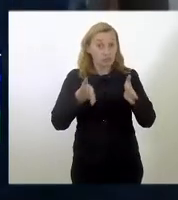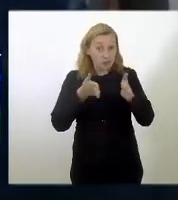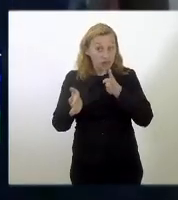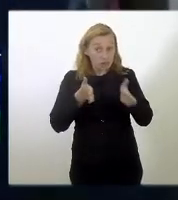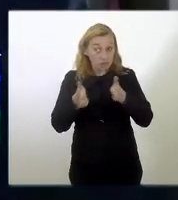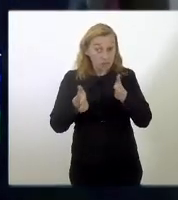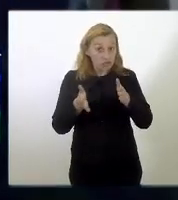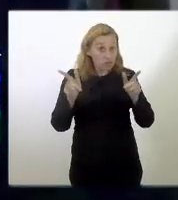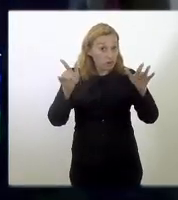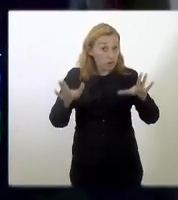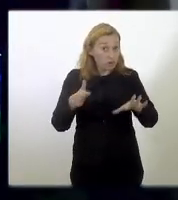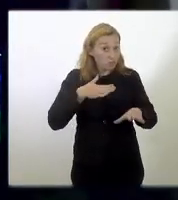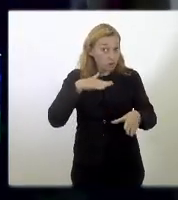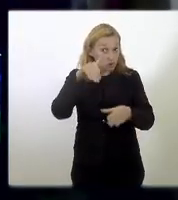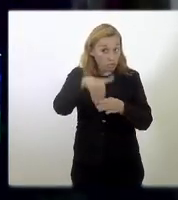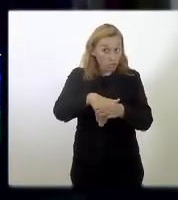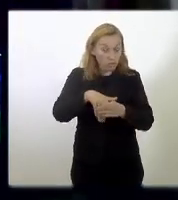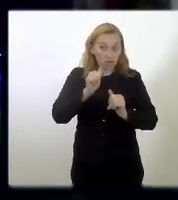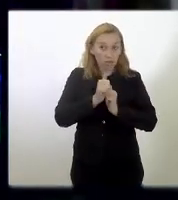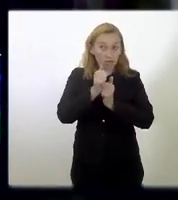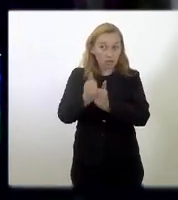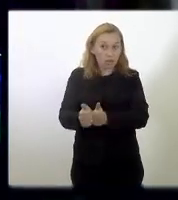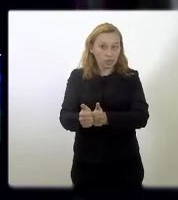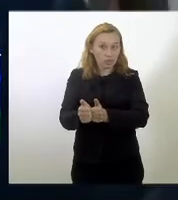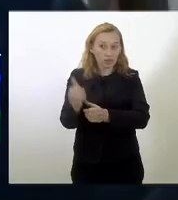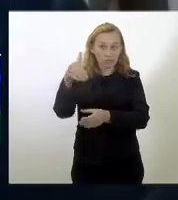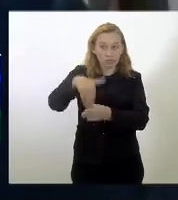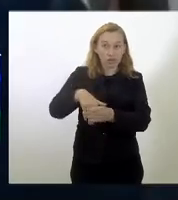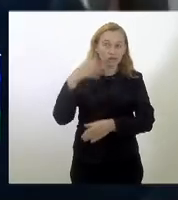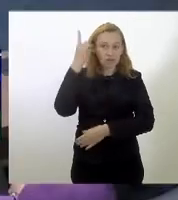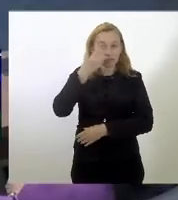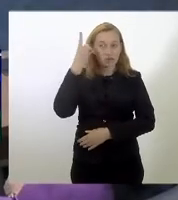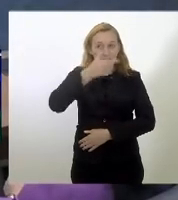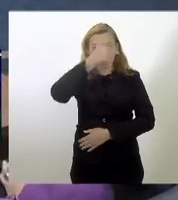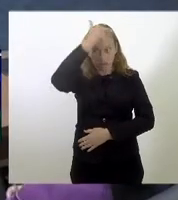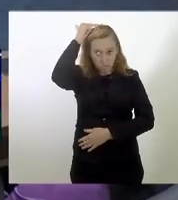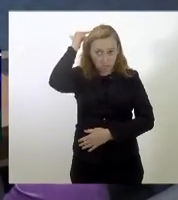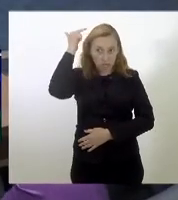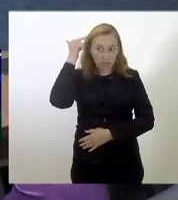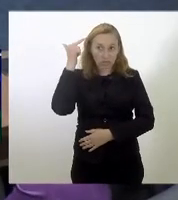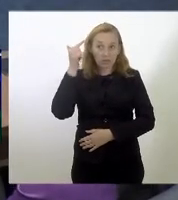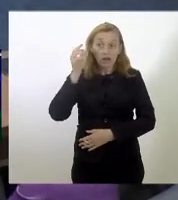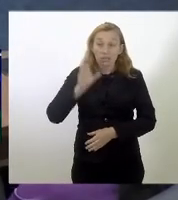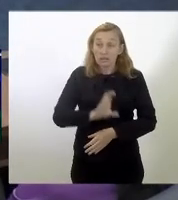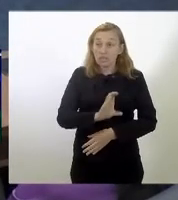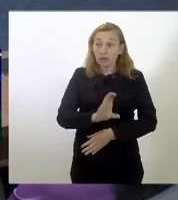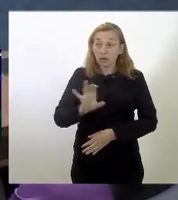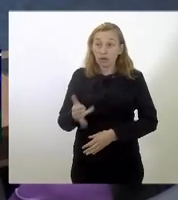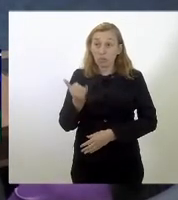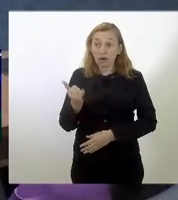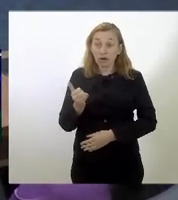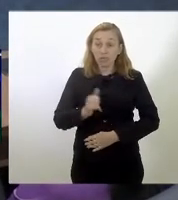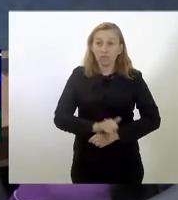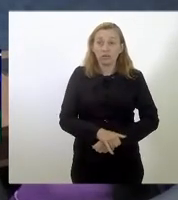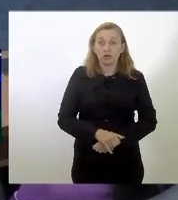dos meus votos, eu acompanho o voto do deputado Luiz Paulo na CCJ.